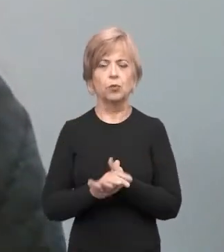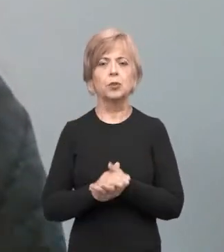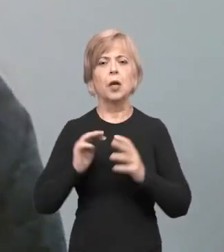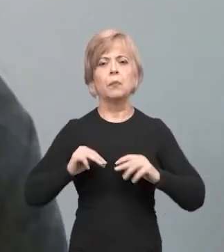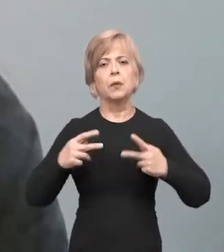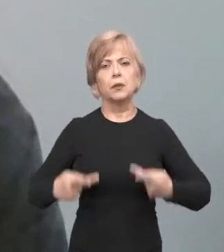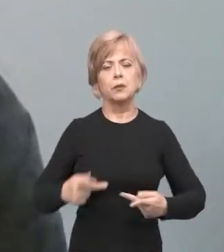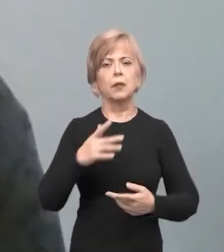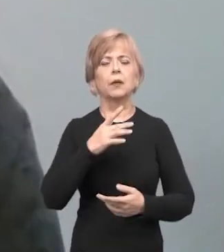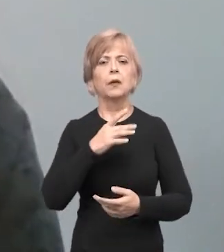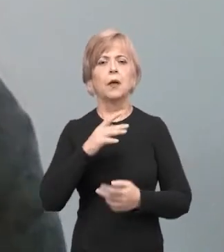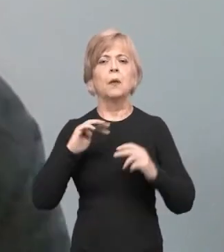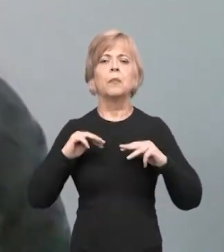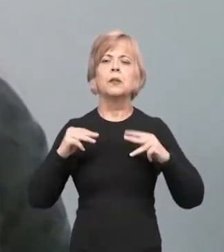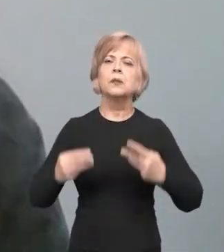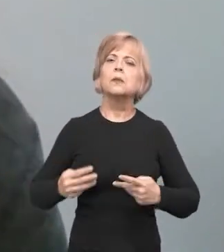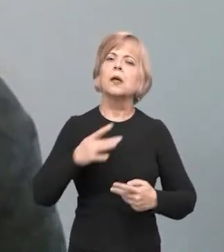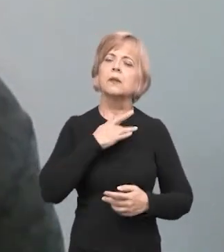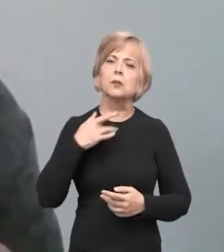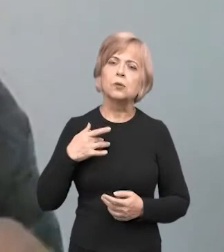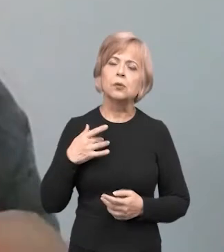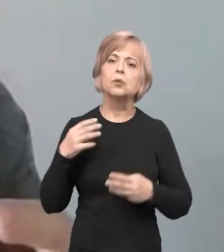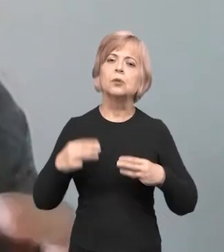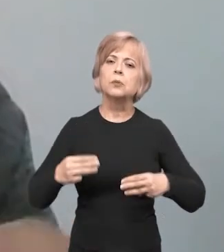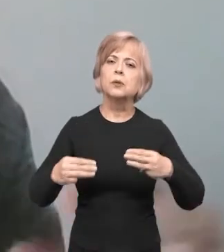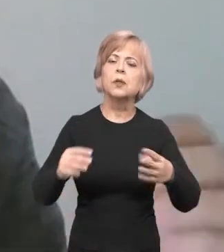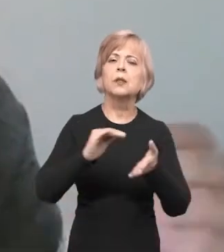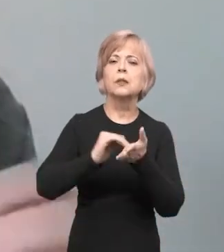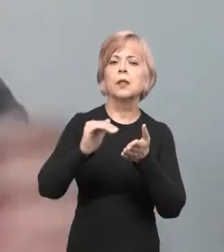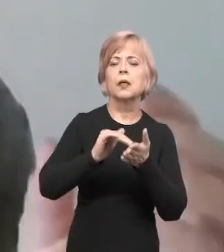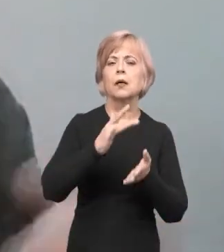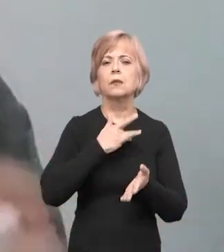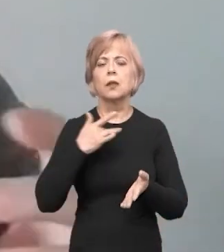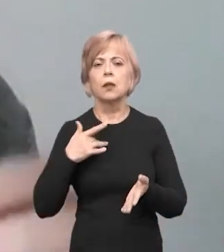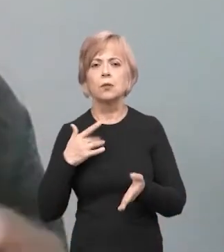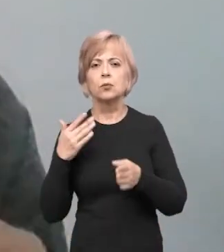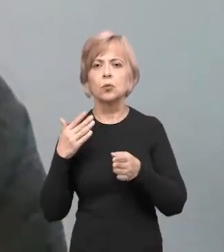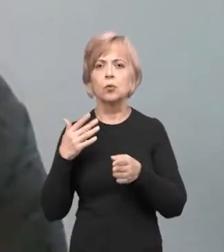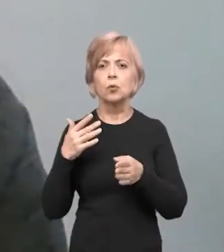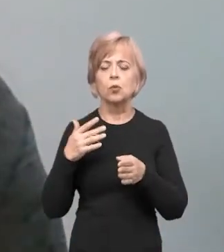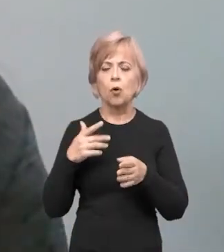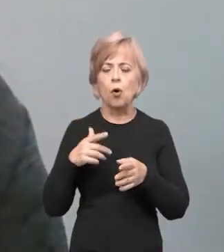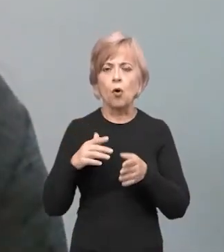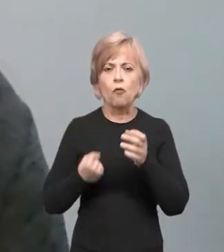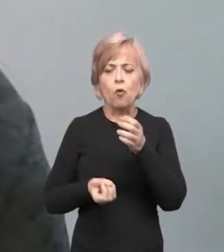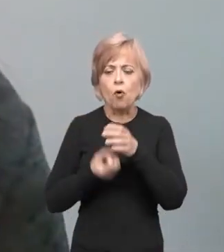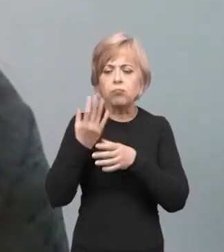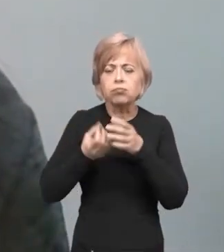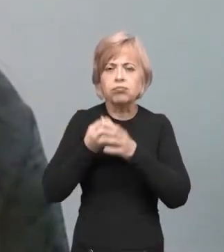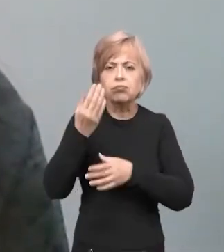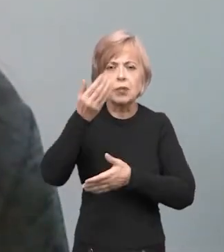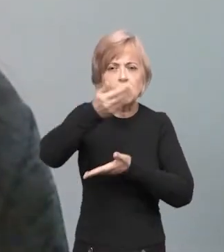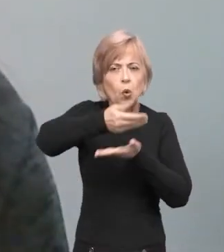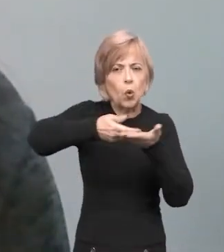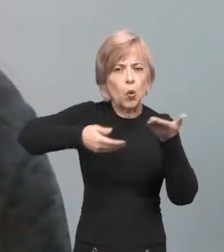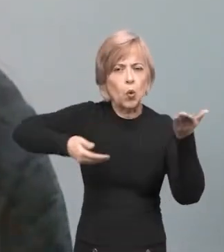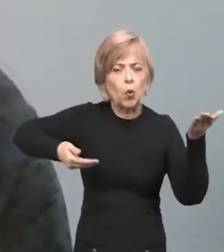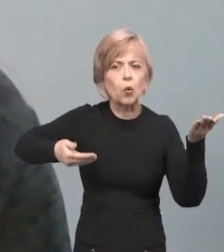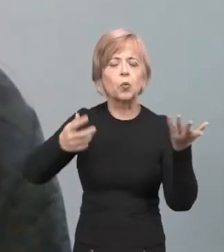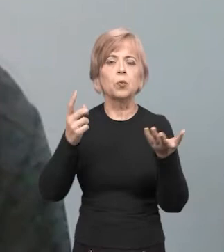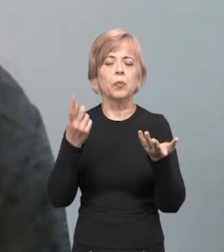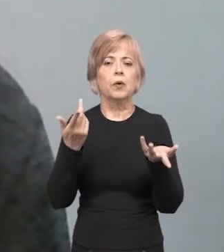Ministério da Saúde, Secretaria Estadual de Saúde, Secretarias Municipais de Saúde, foram produzindo